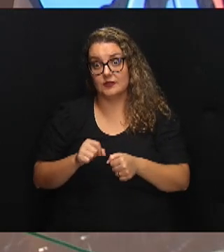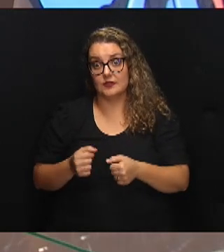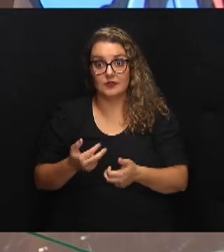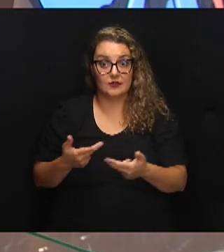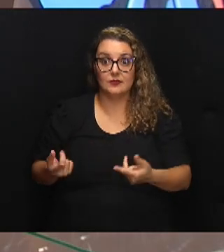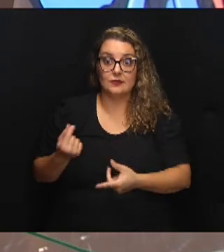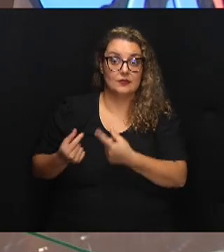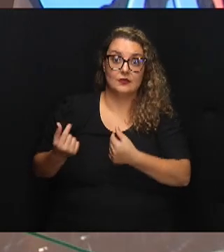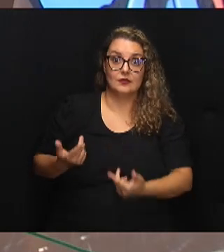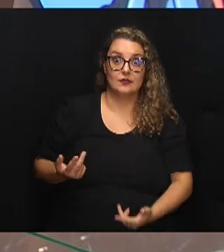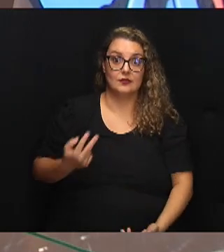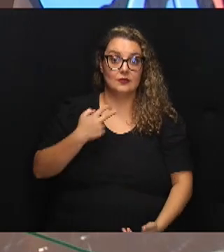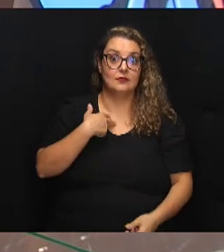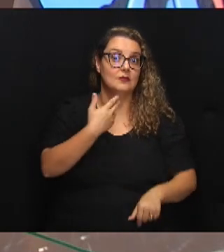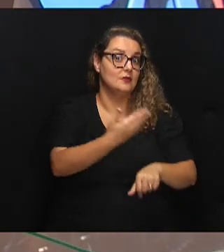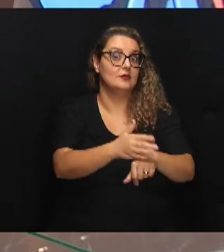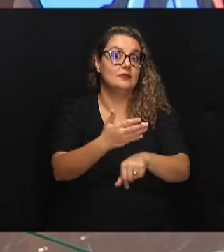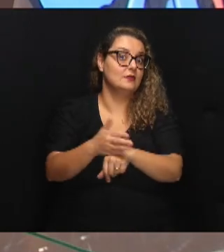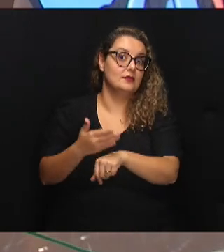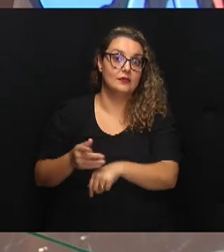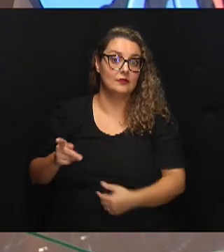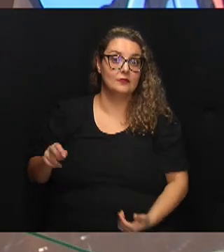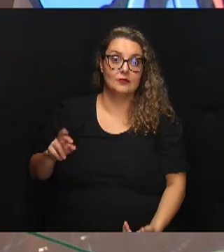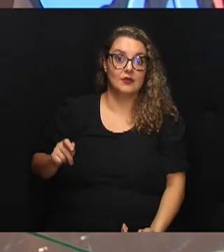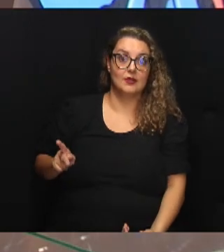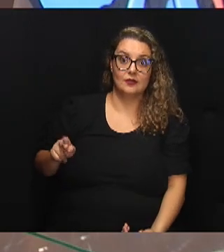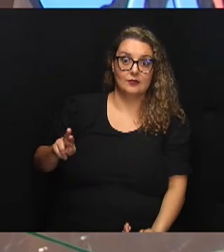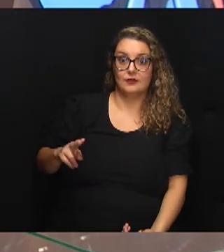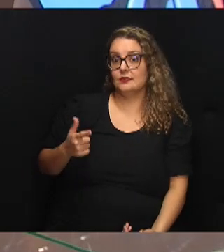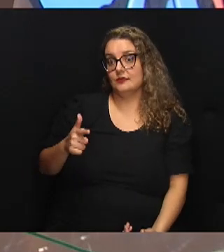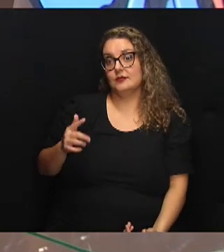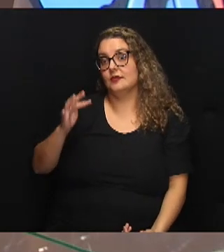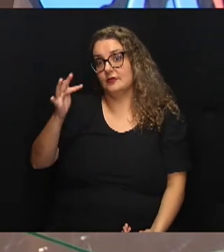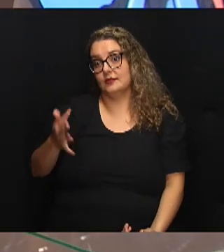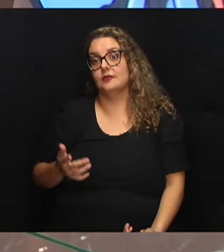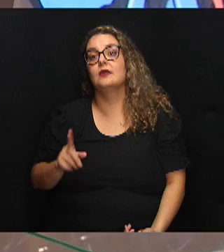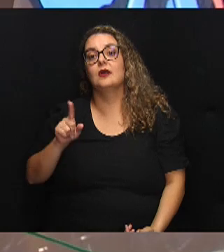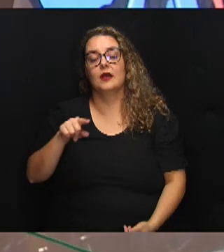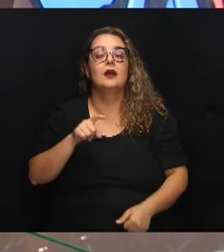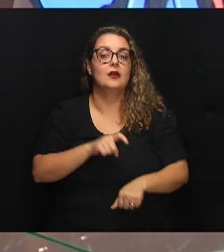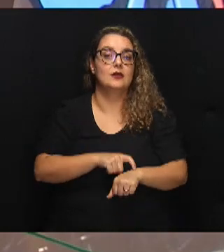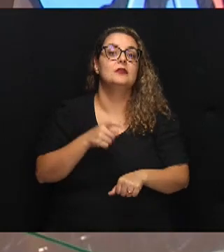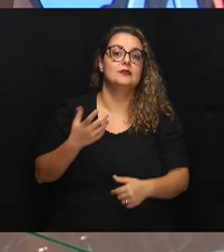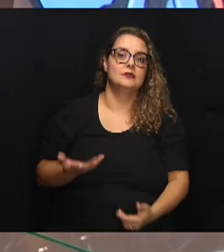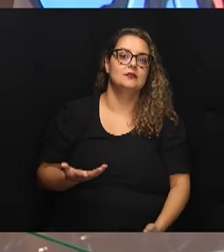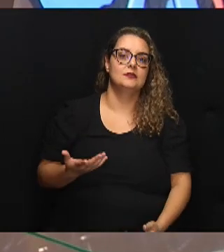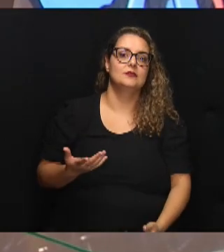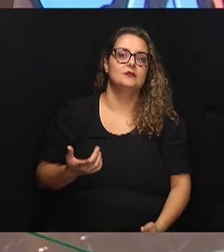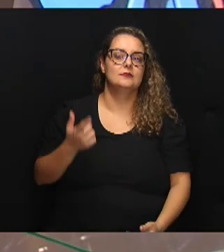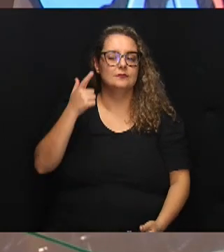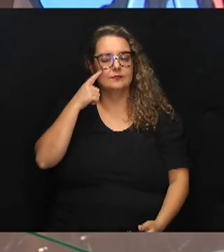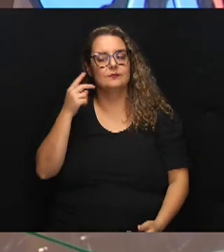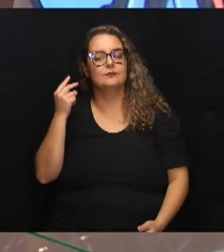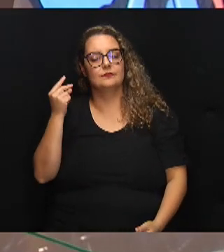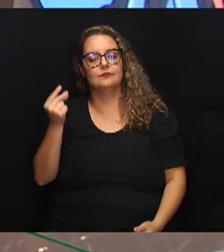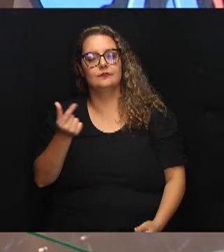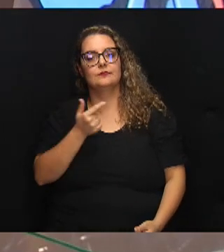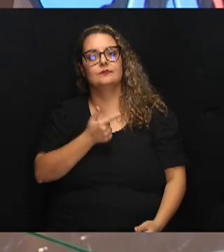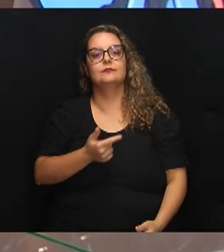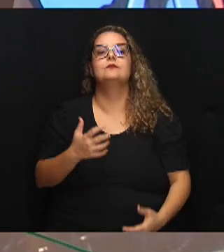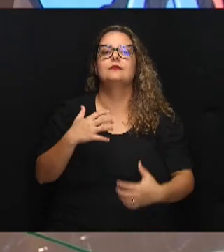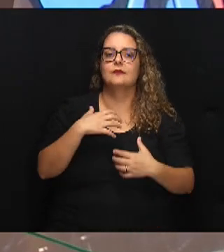não dá só para treinar parkour, isso daí não dá futuro. Então foi esse momento que eu